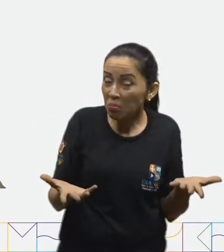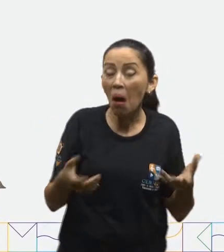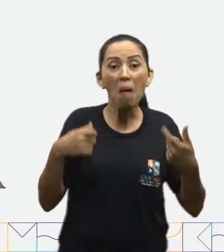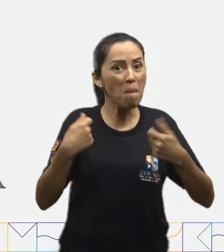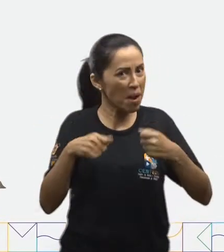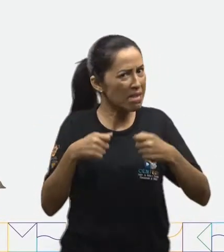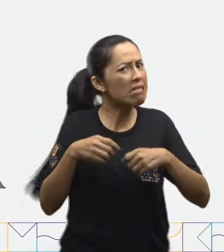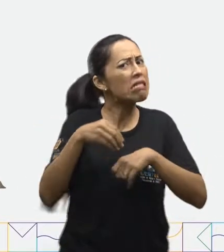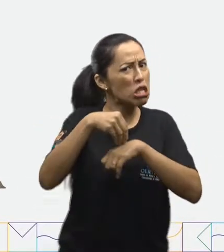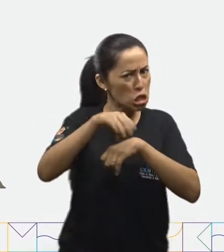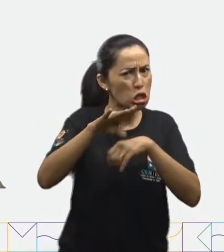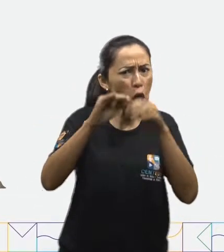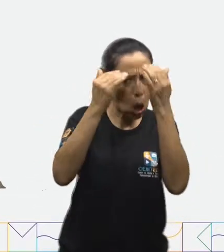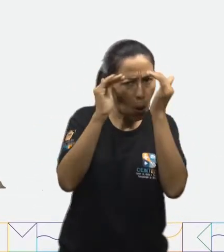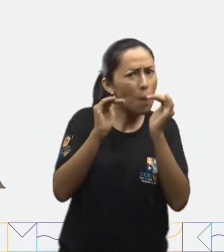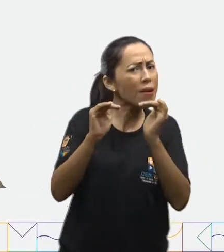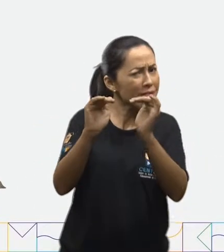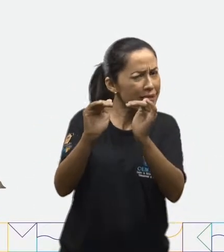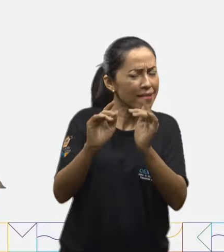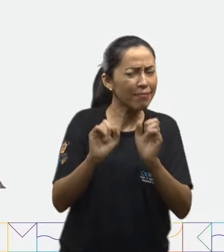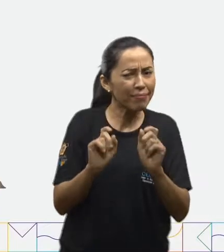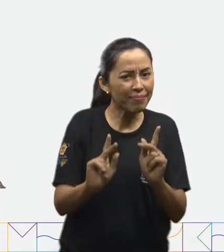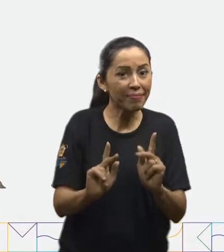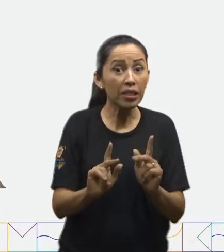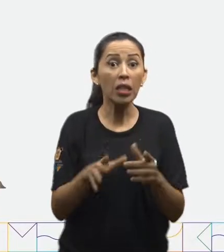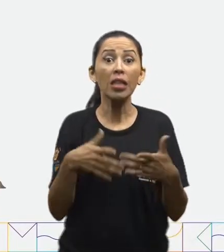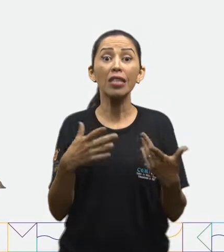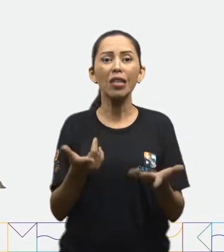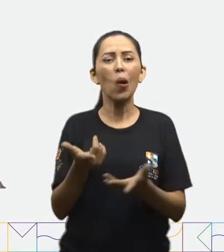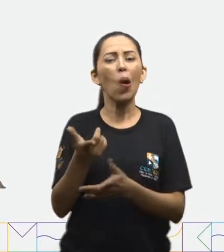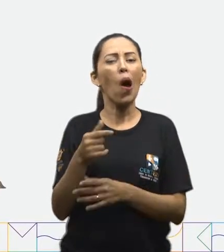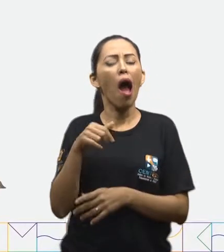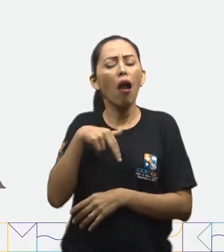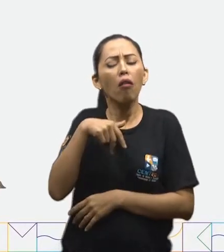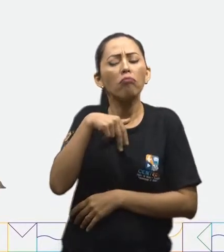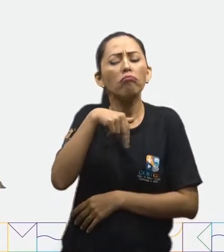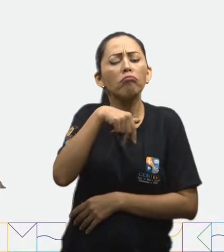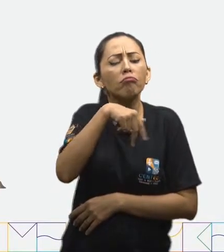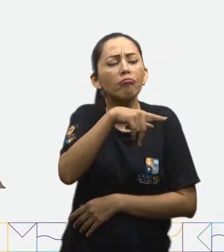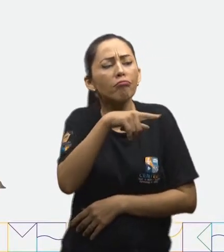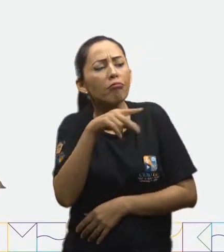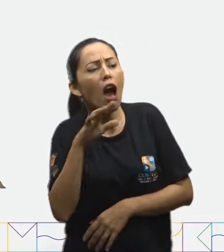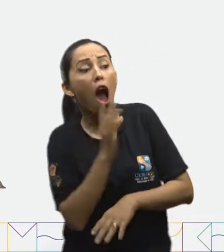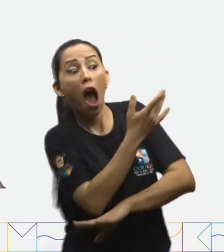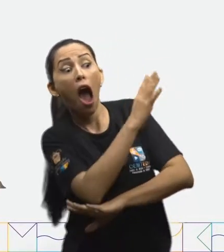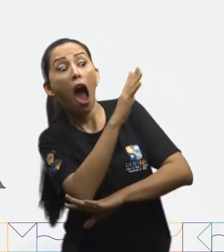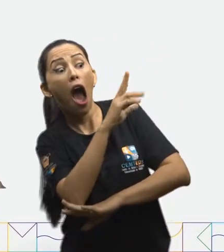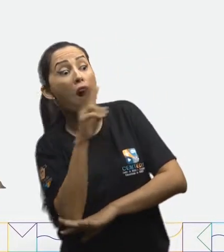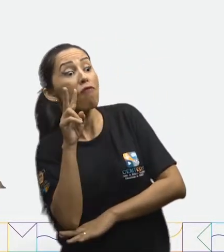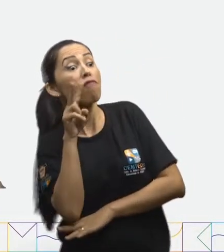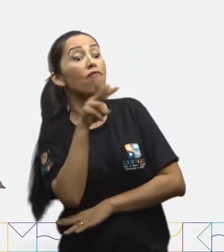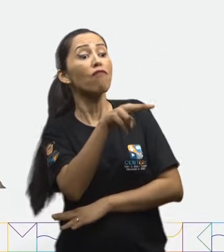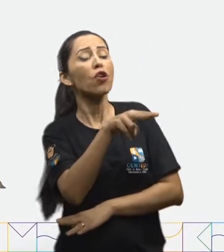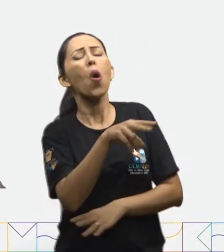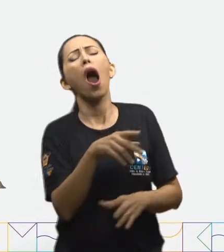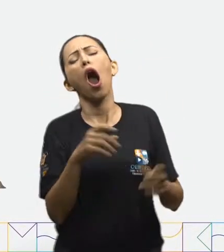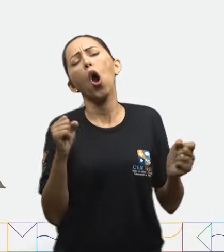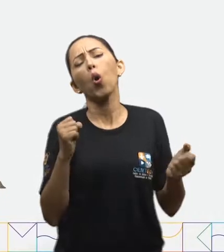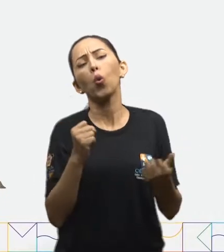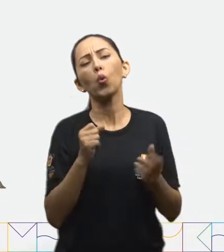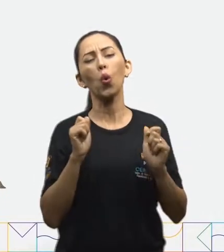leão no caminho. Melhor passar direto, melhor seguir a pista. E ele foi até as últimas árvores e conseguiu encontrar o